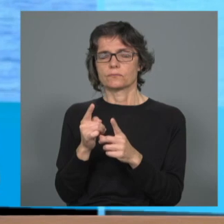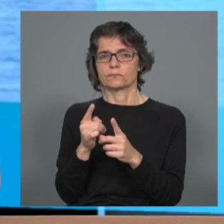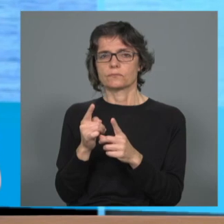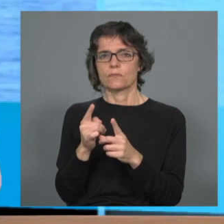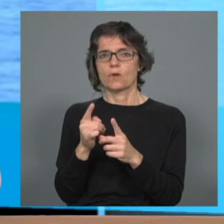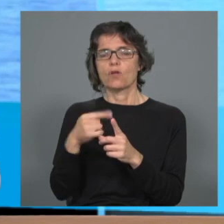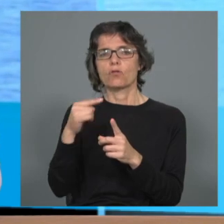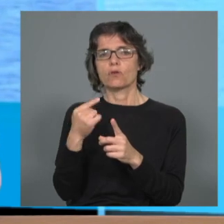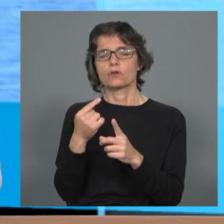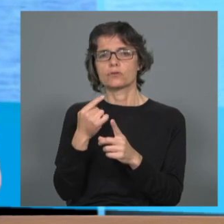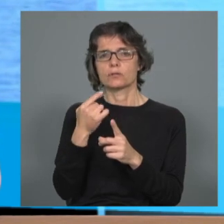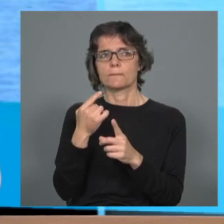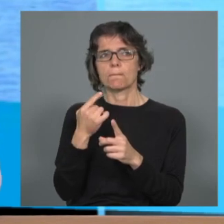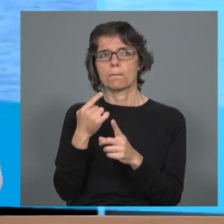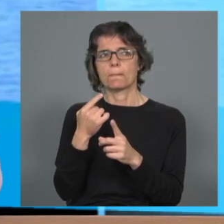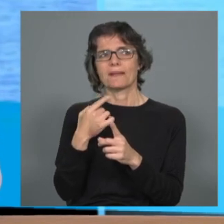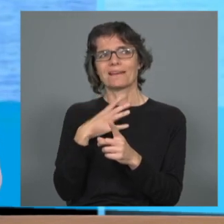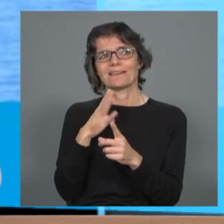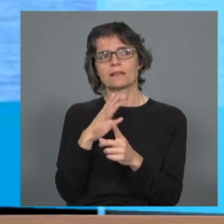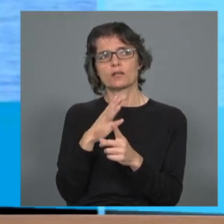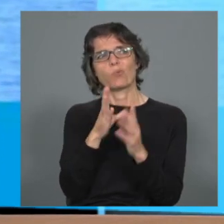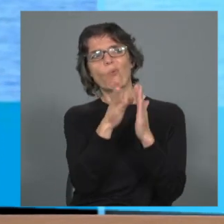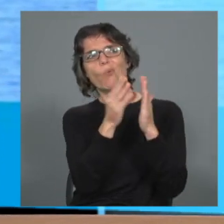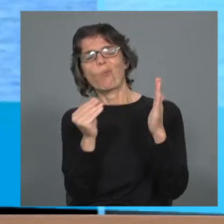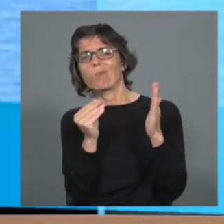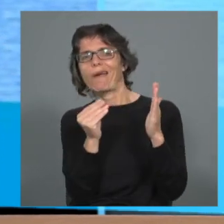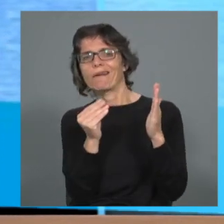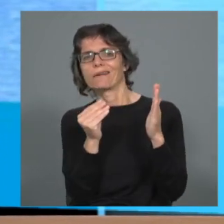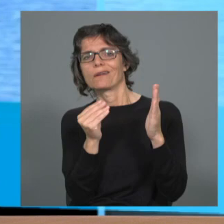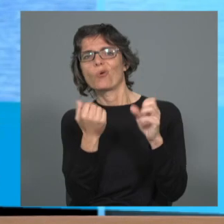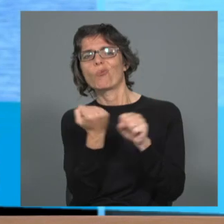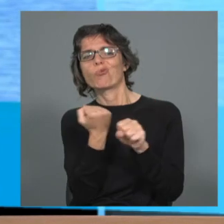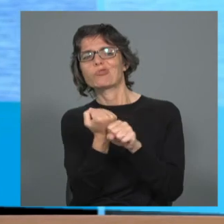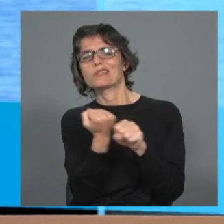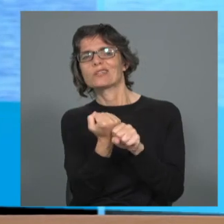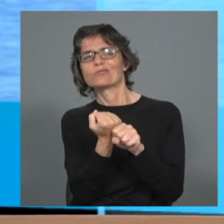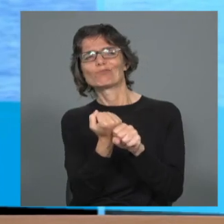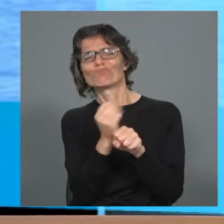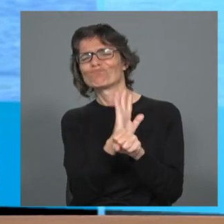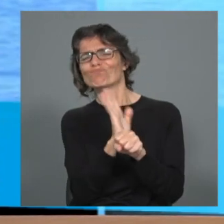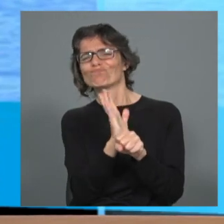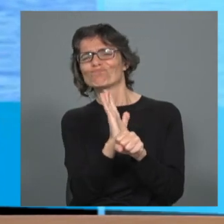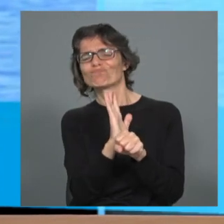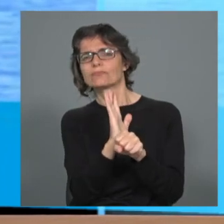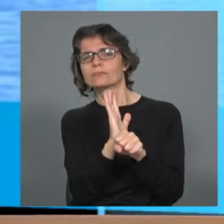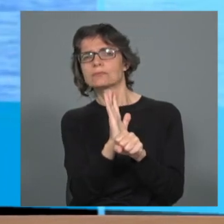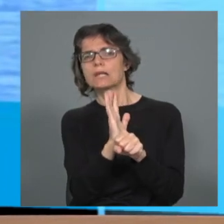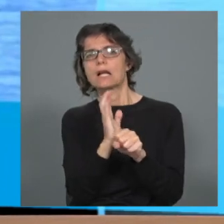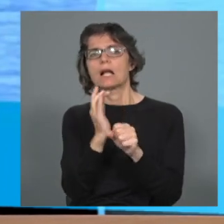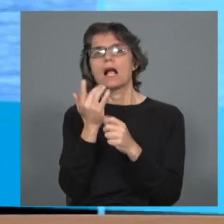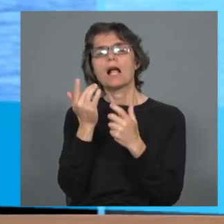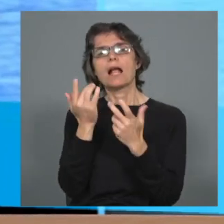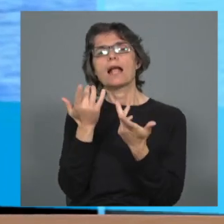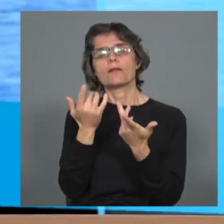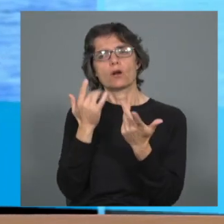copiar os serviços, copiar não é o termo, mas é a filosofia da ajuda de mãe, vamos lá pela afirmativa,